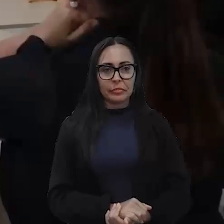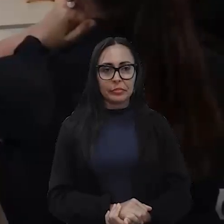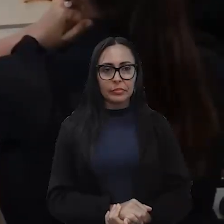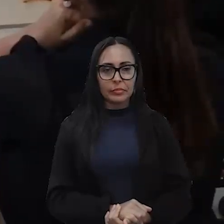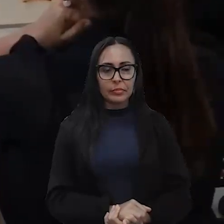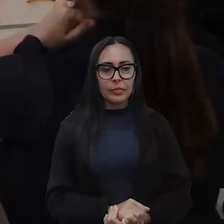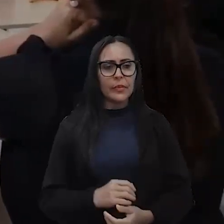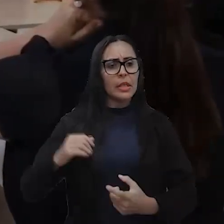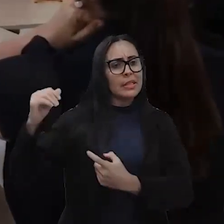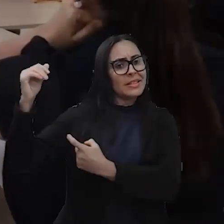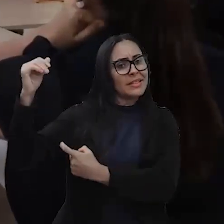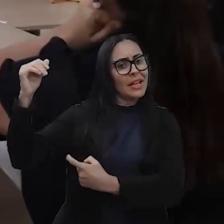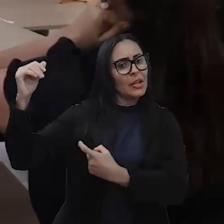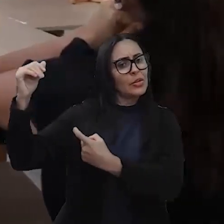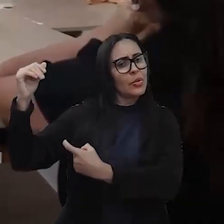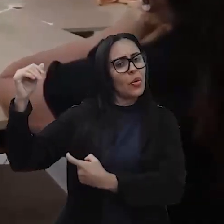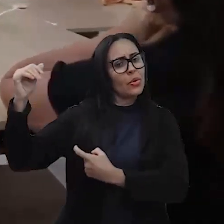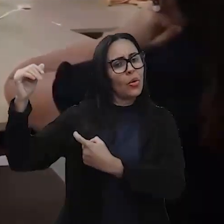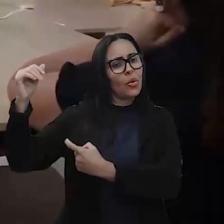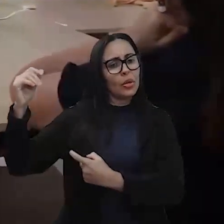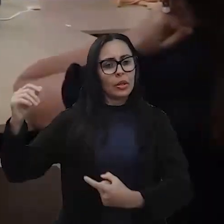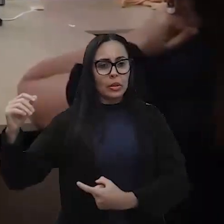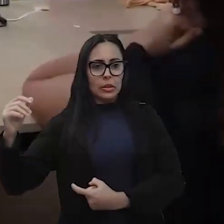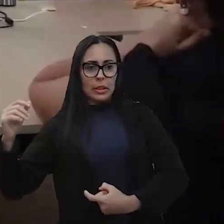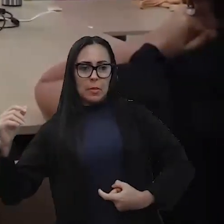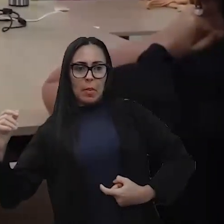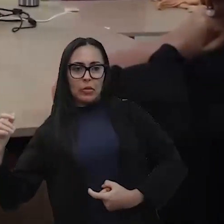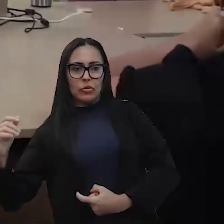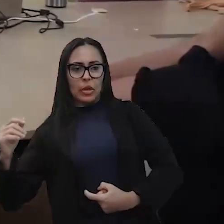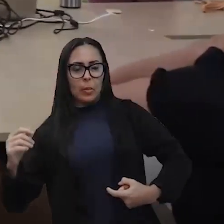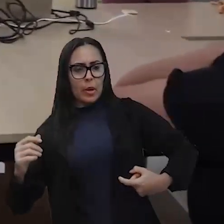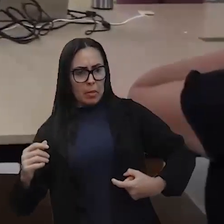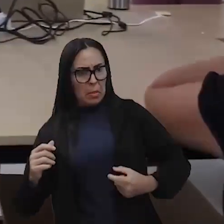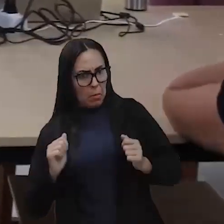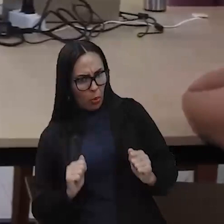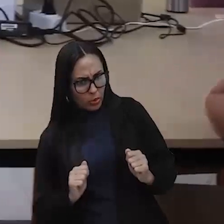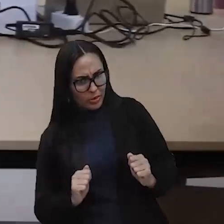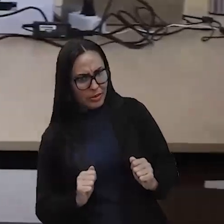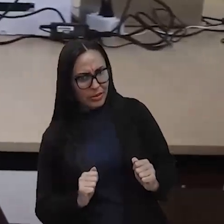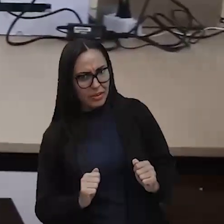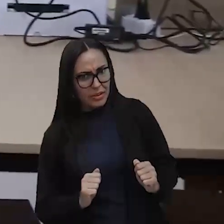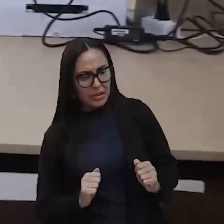mama, embaixo da mama. Tá lá, ó, vai sair de cada... E aí, ó,